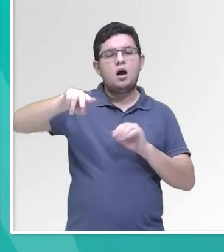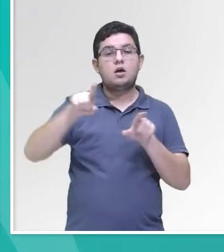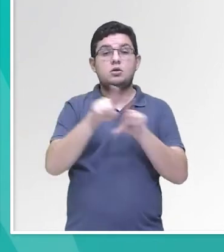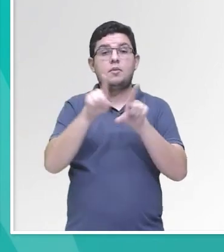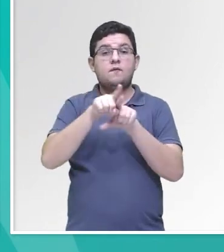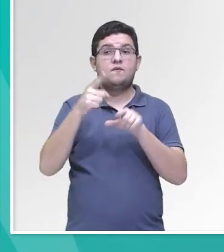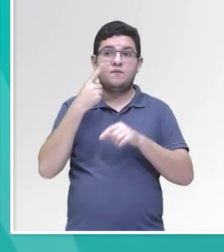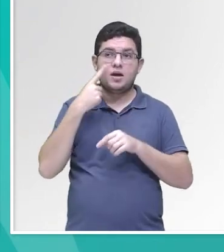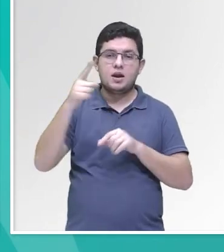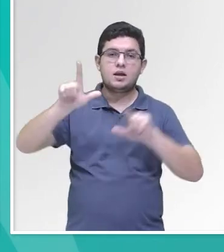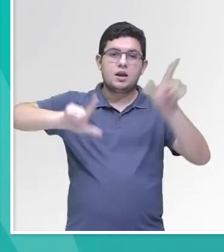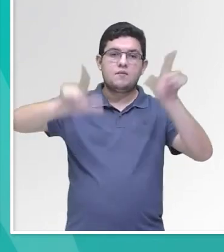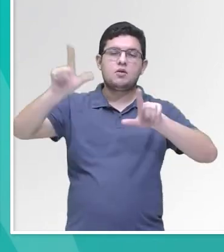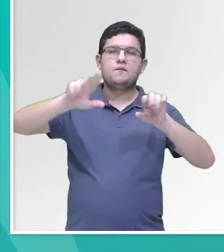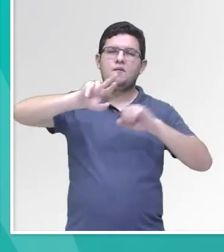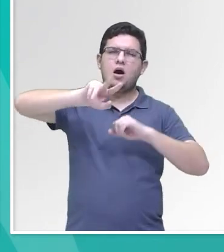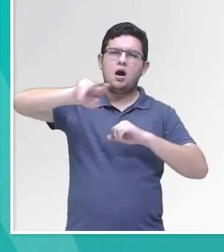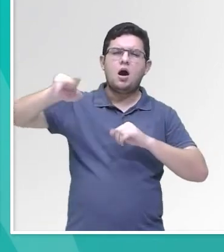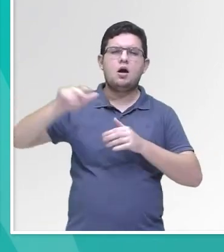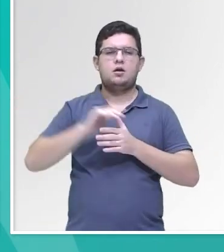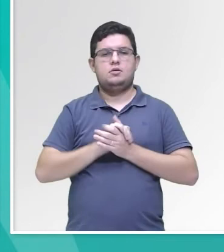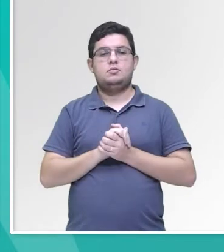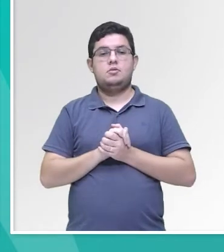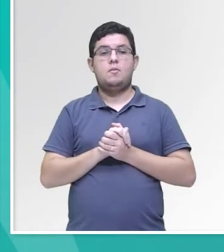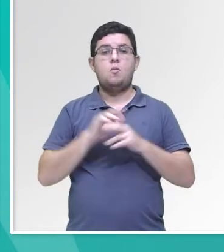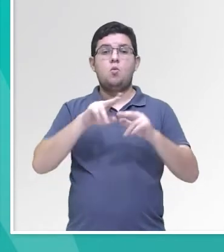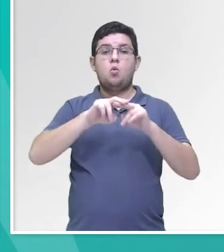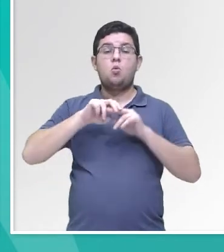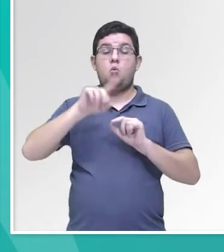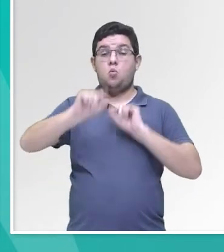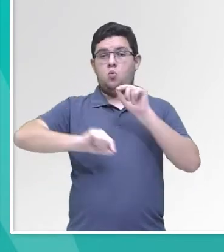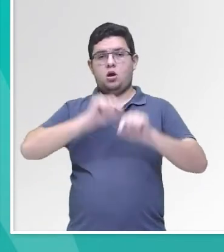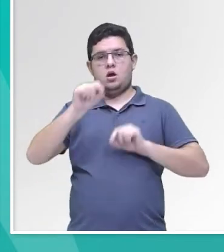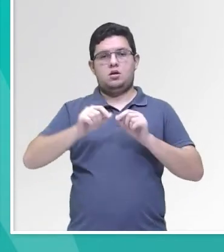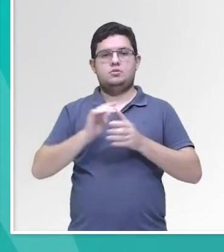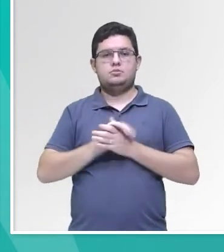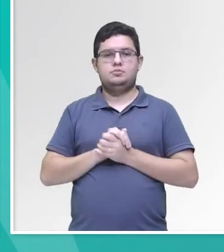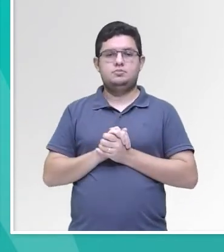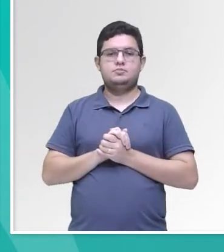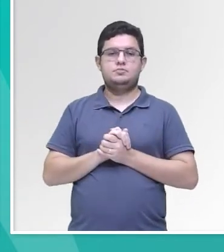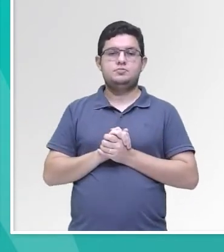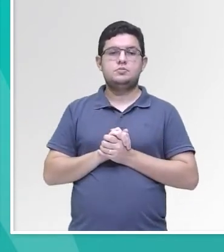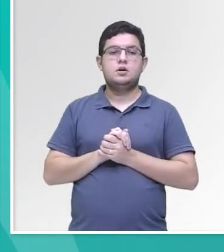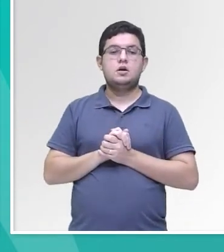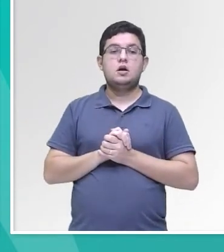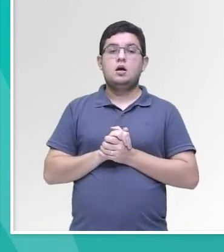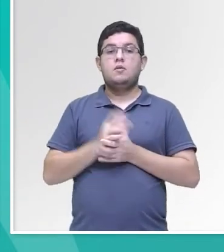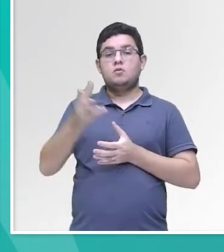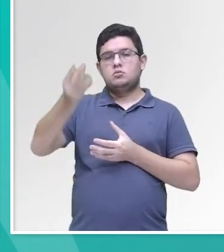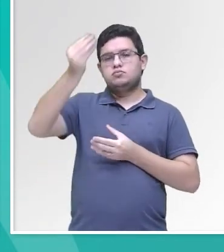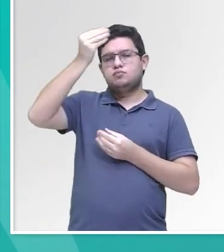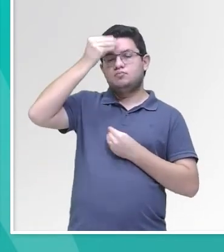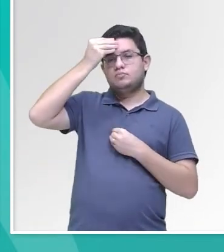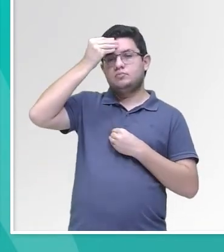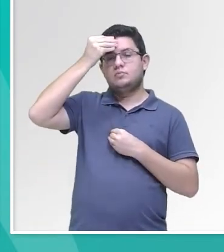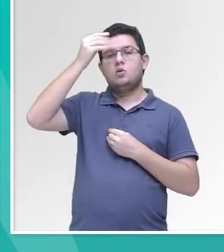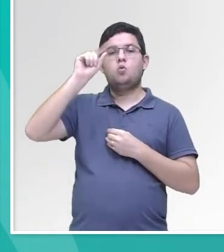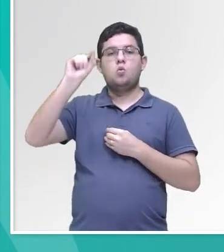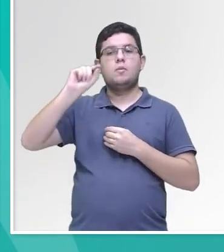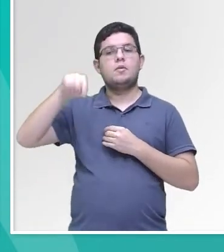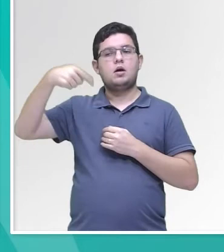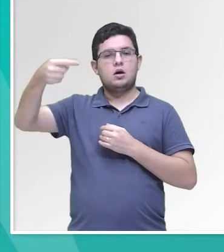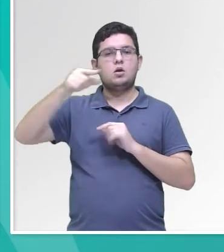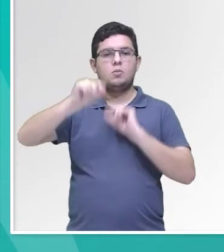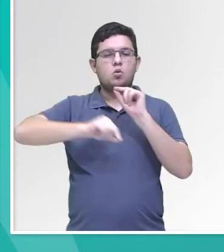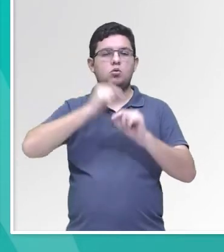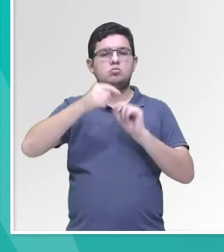coisas variadas, é justamente para isso aqui, para que você tenha bastante argumento